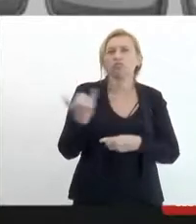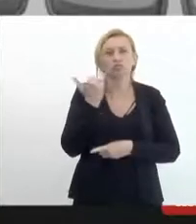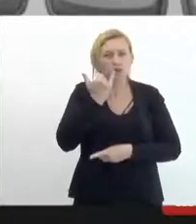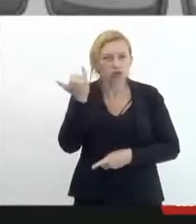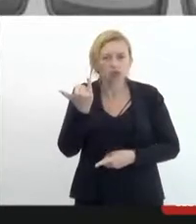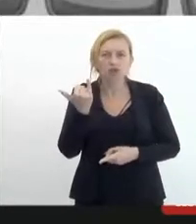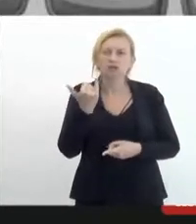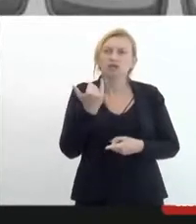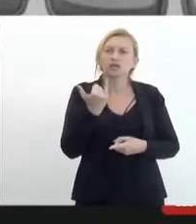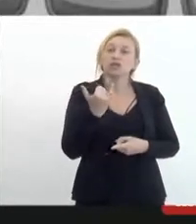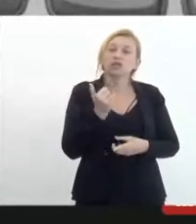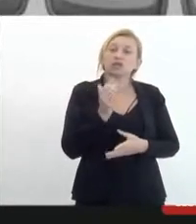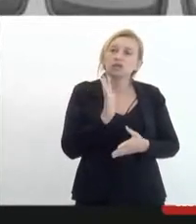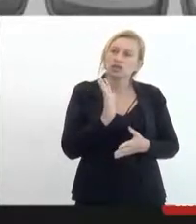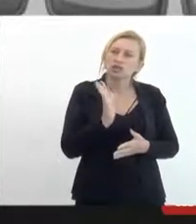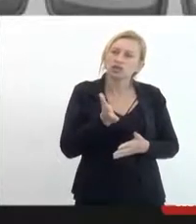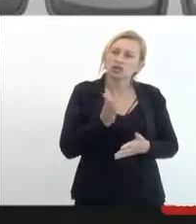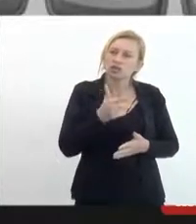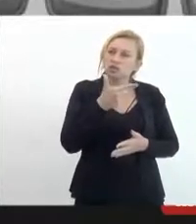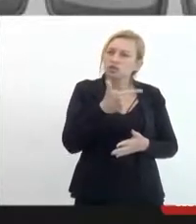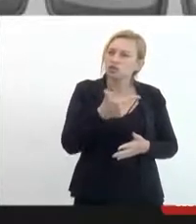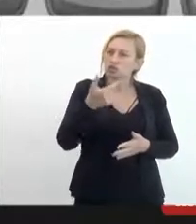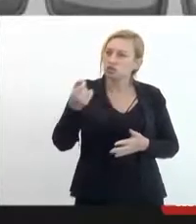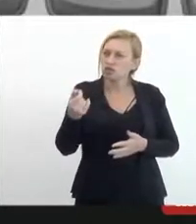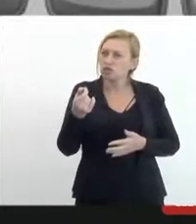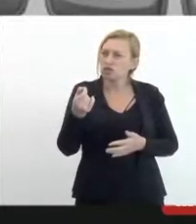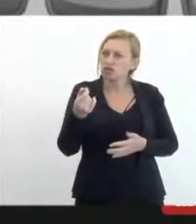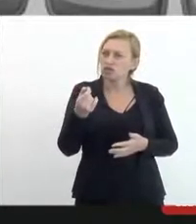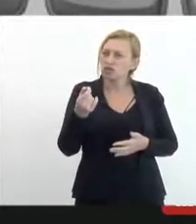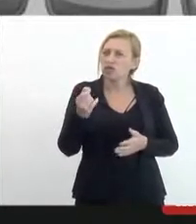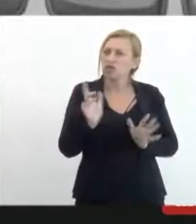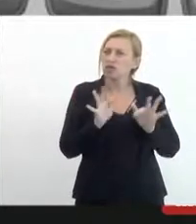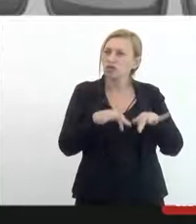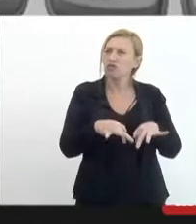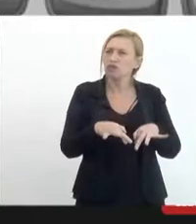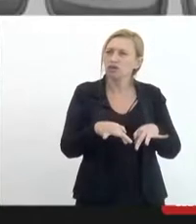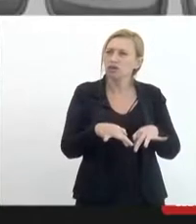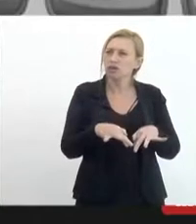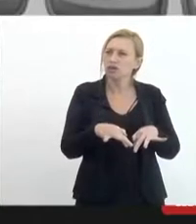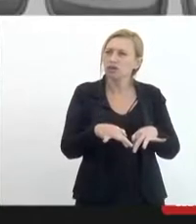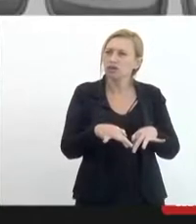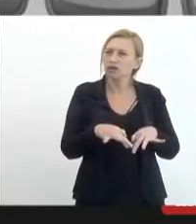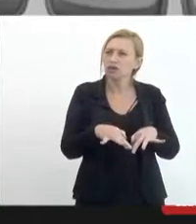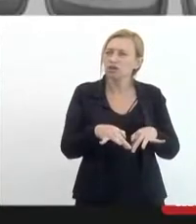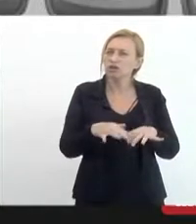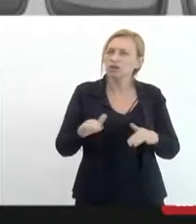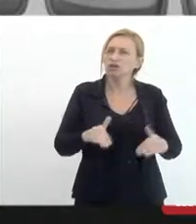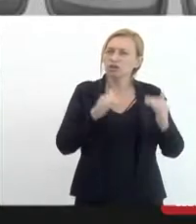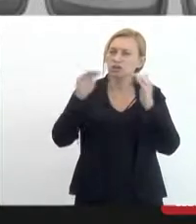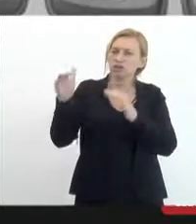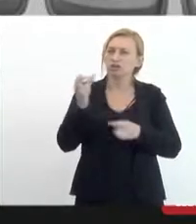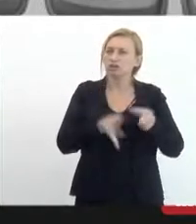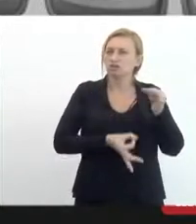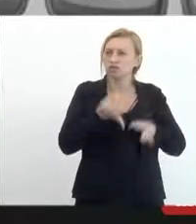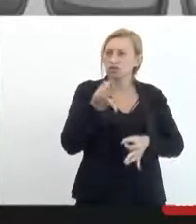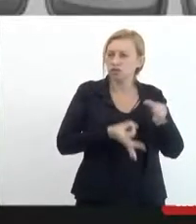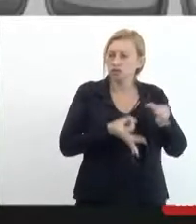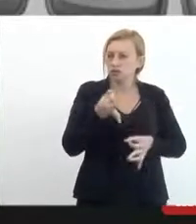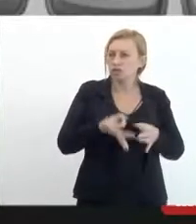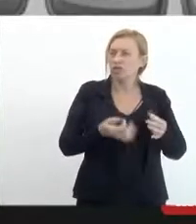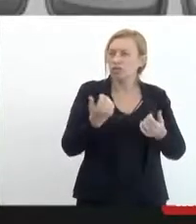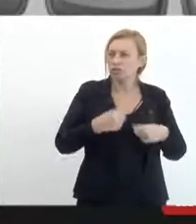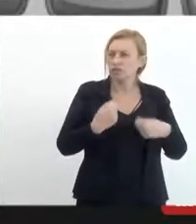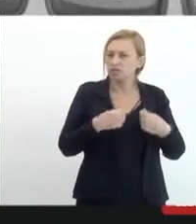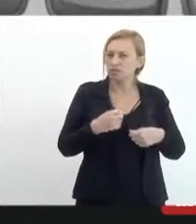indústria, e que foi agora no ano de 2020, ao fim, enterrada com uma decisão do Supremo. A indústria teve que recorrer